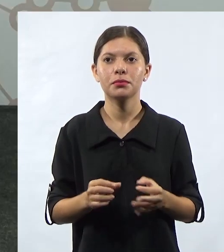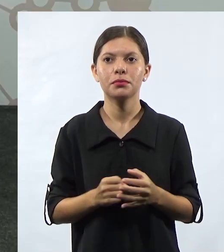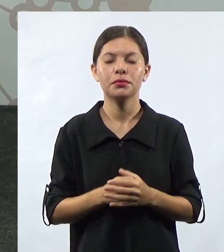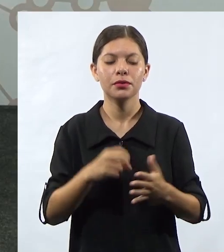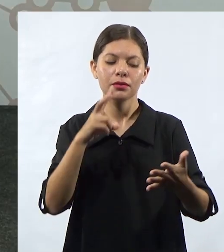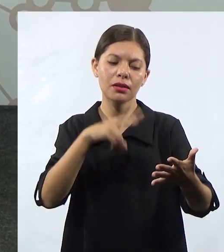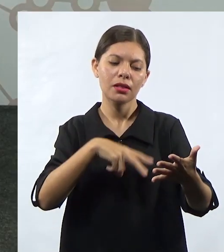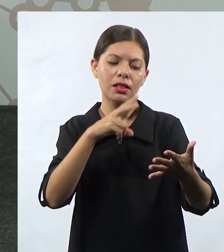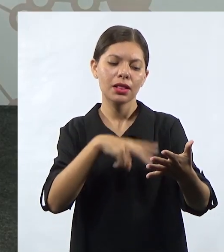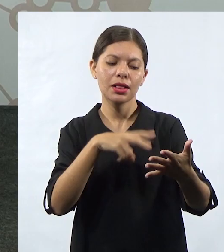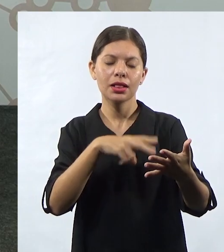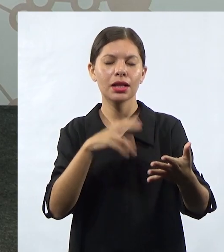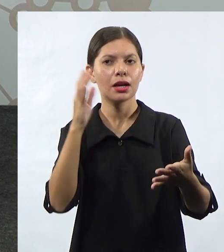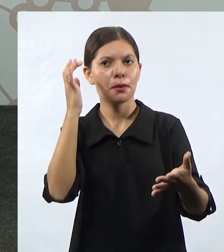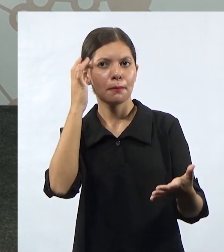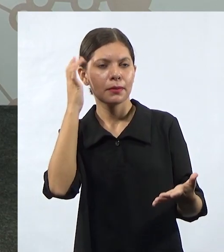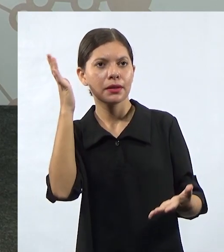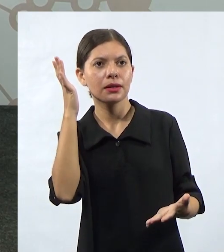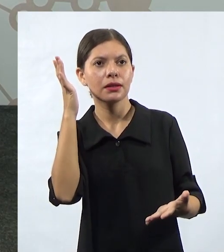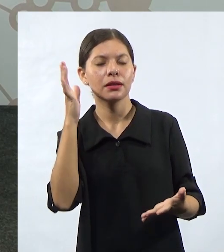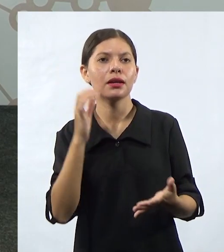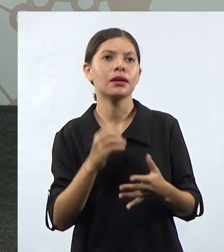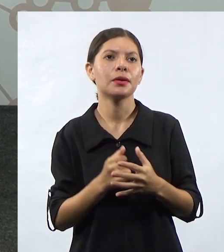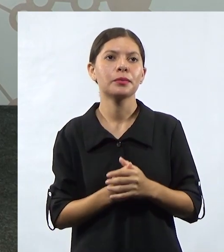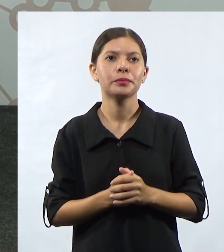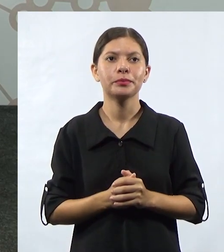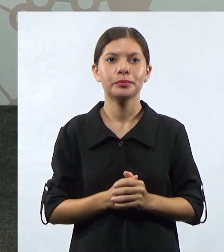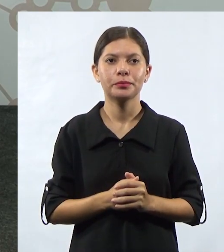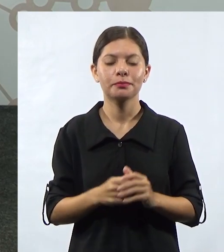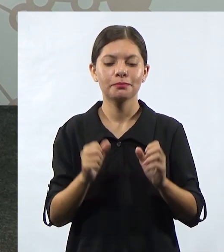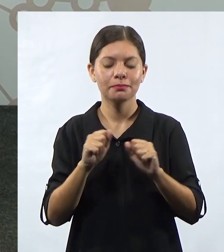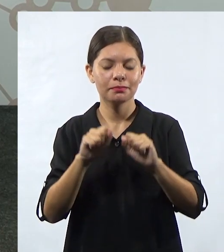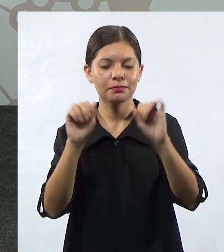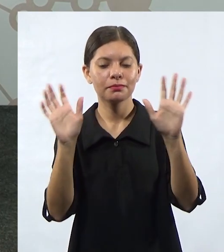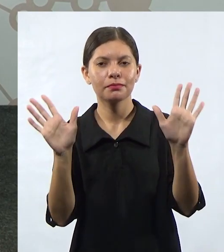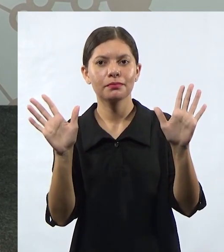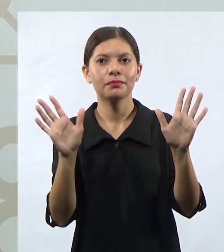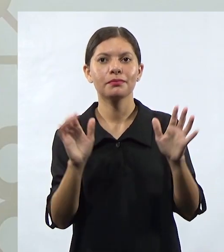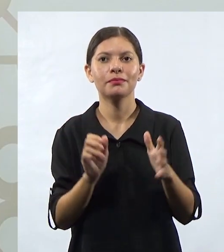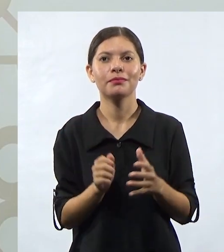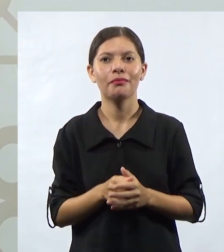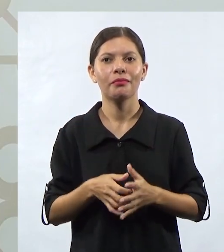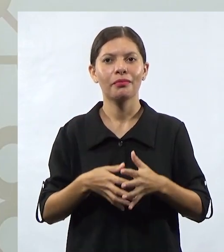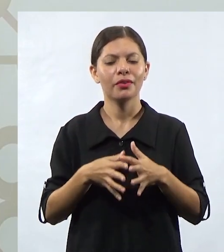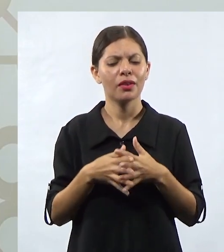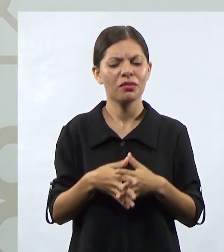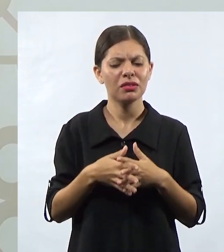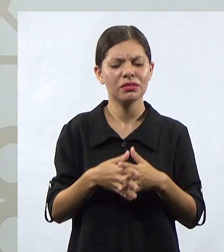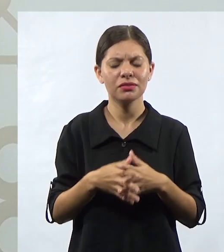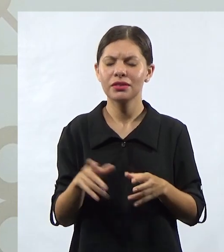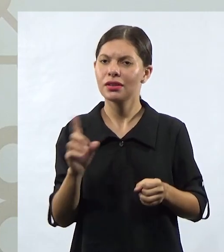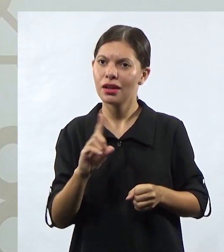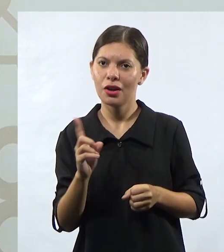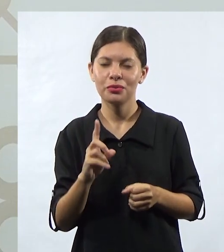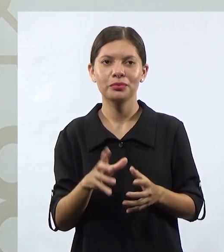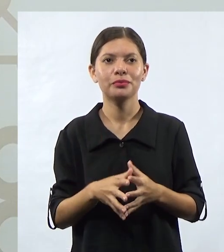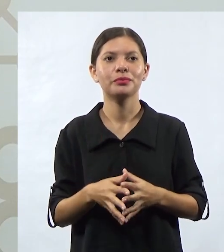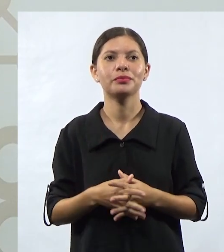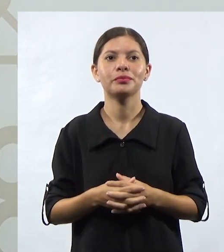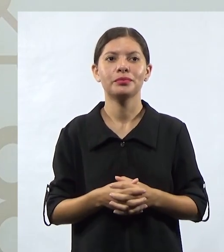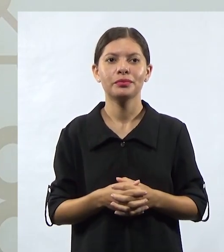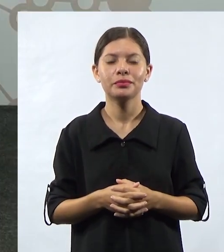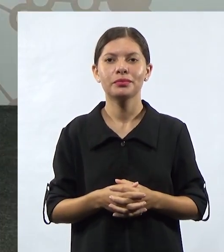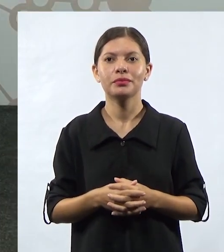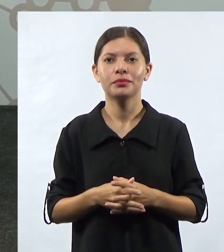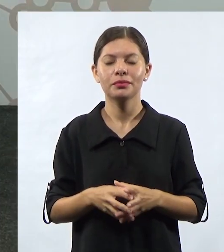definidas para que o leitor possa fazer ali a sua interpretação de modo claro, sem gerar confusão, sem gerar